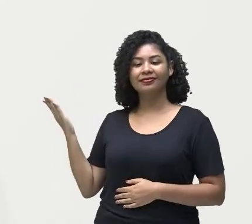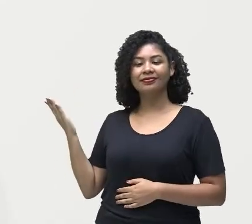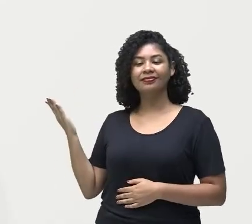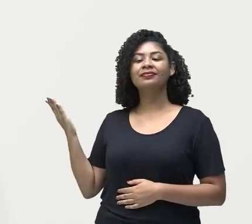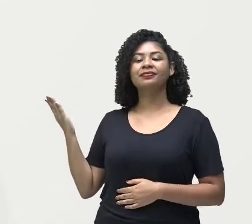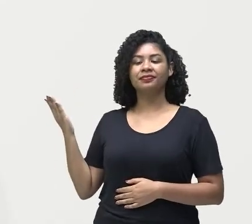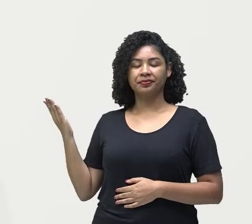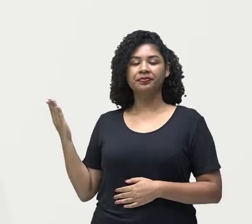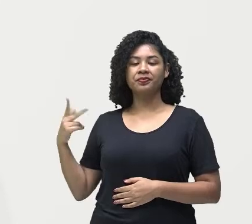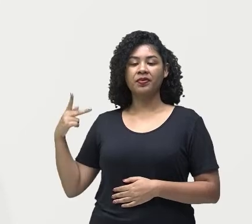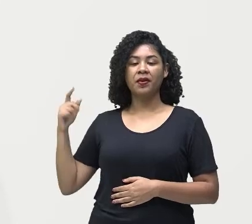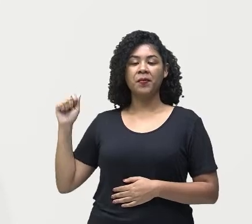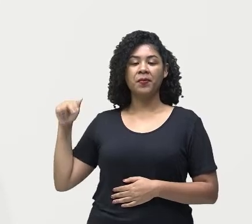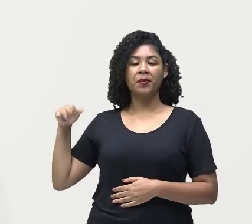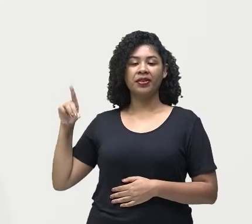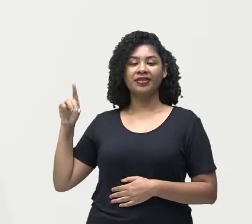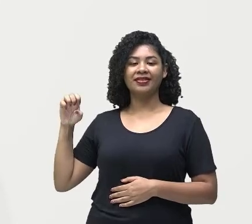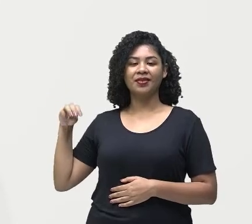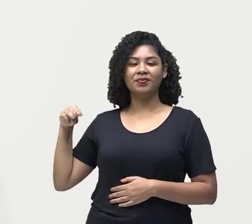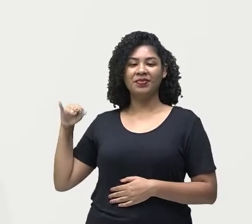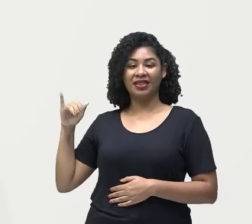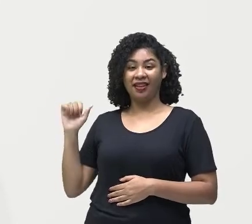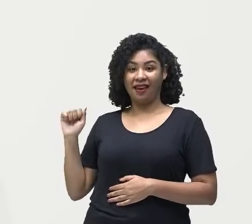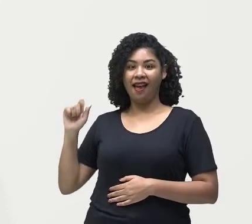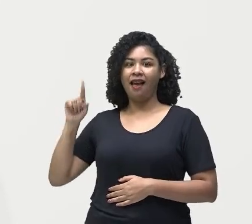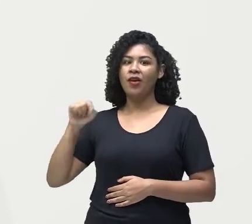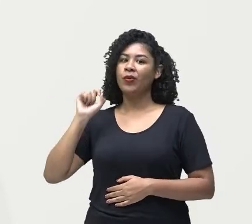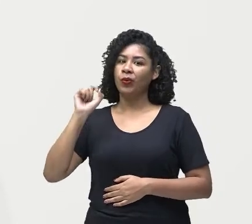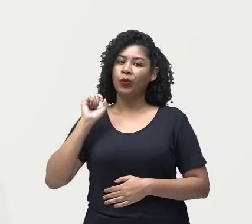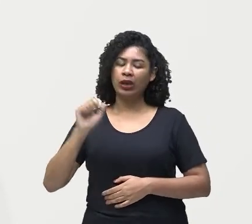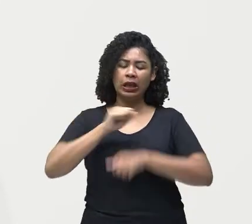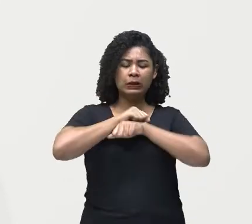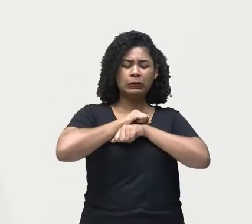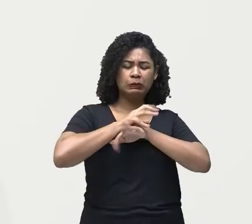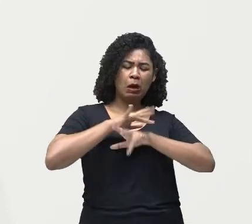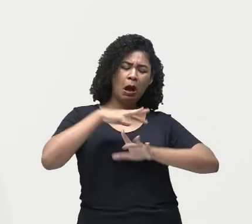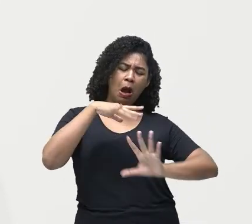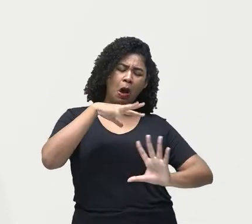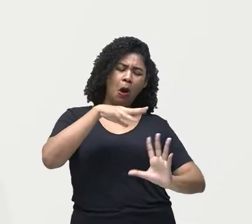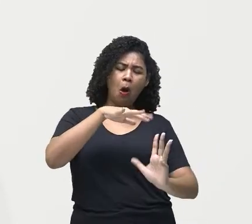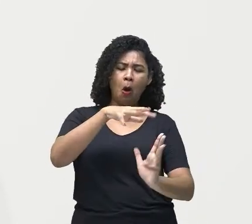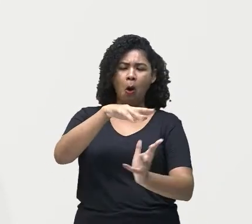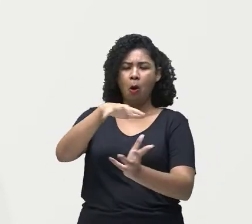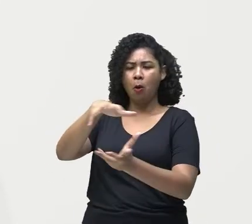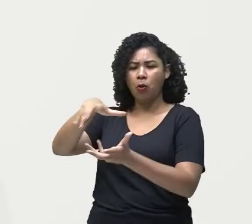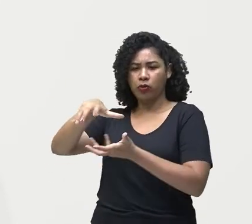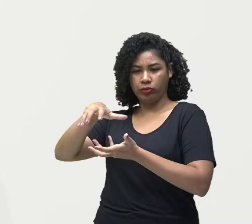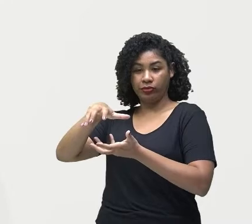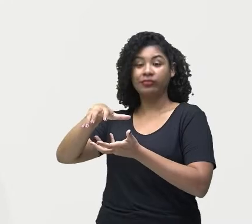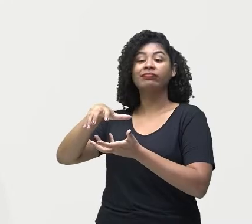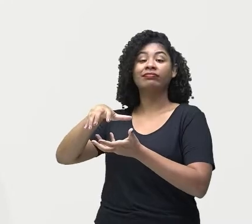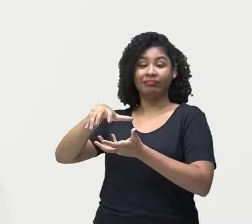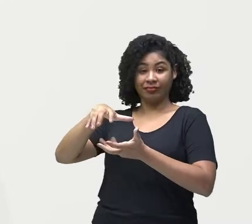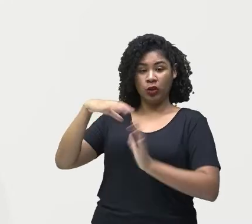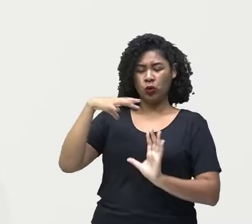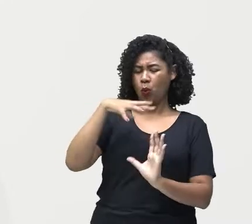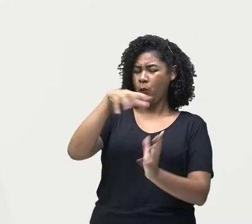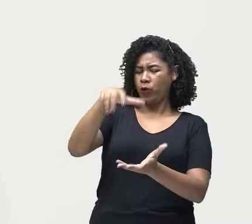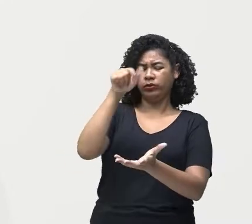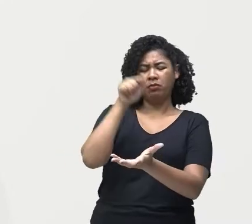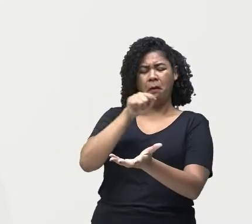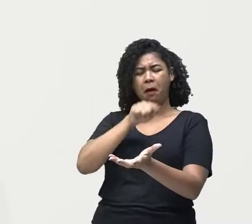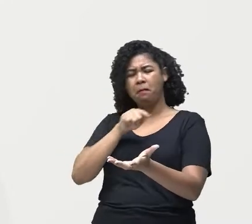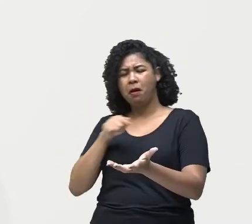Uma pandemia é a disseminação mundial de uma doença. Ela pode